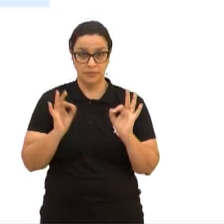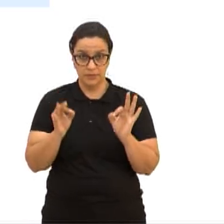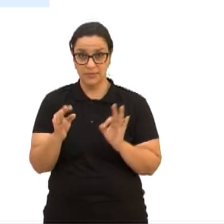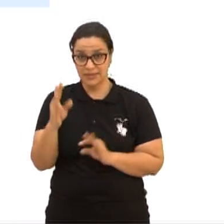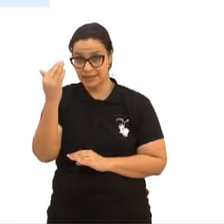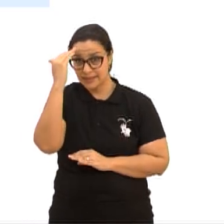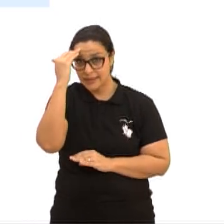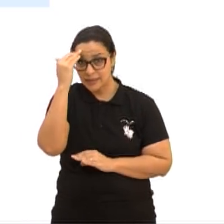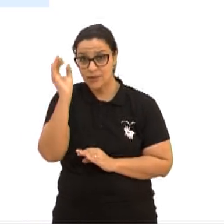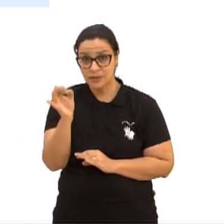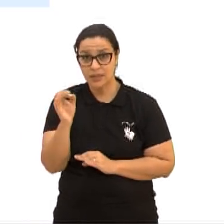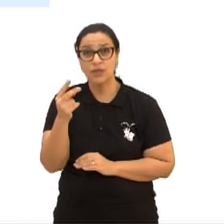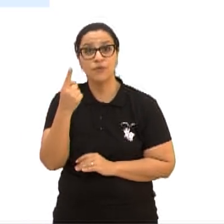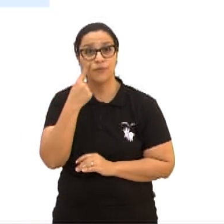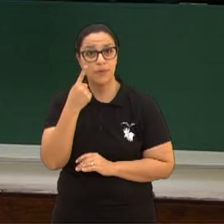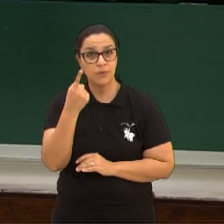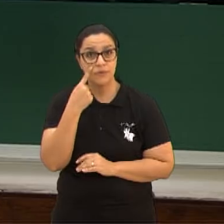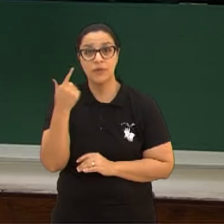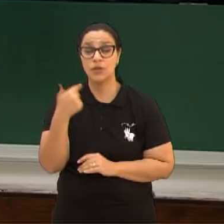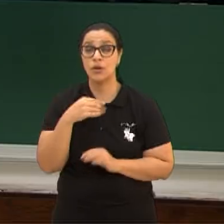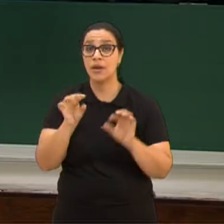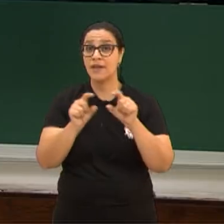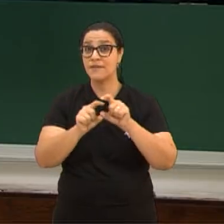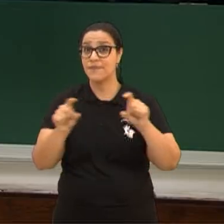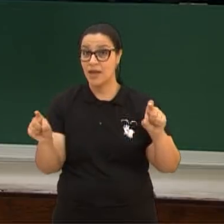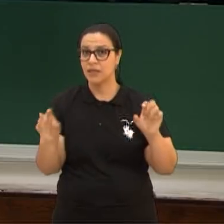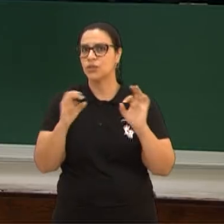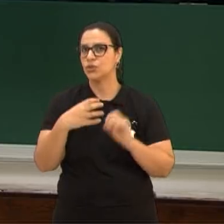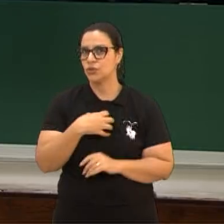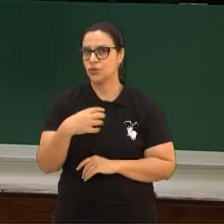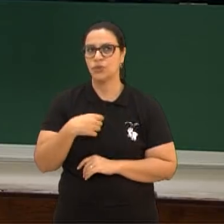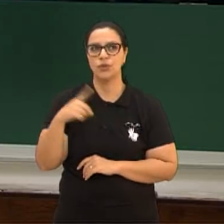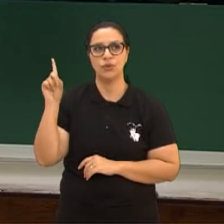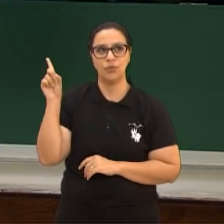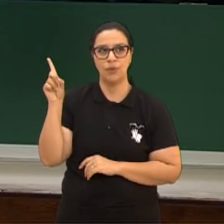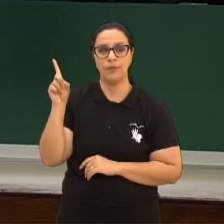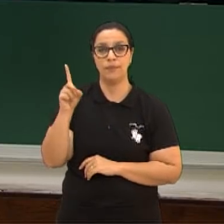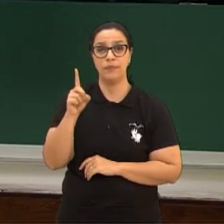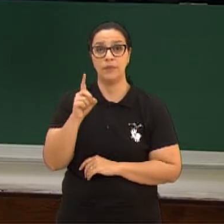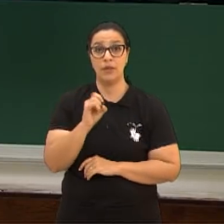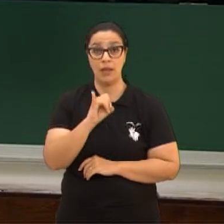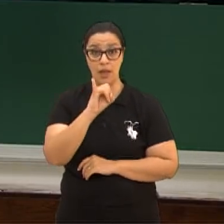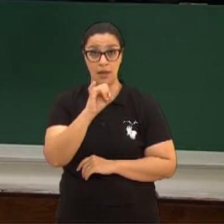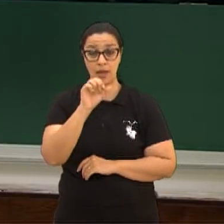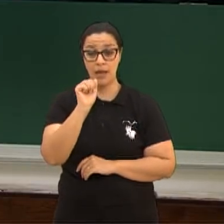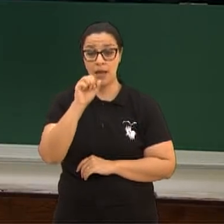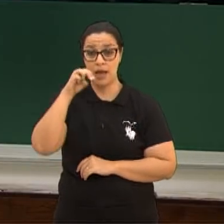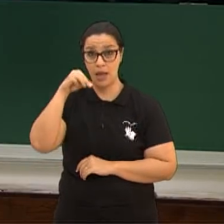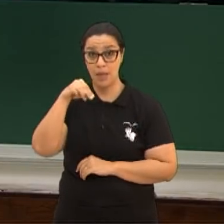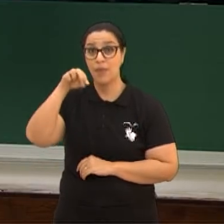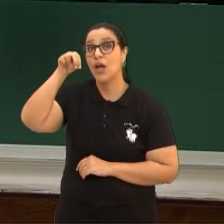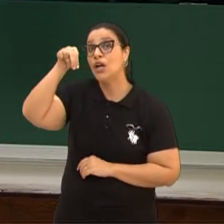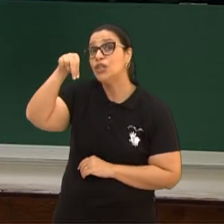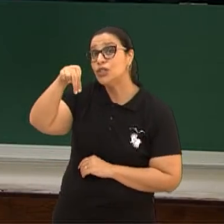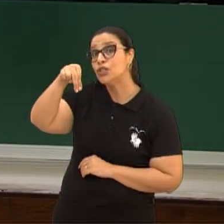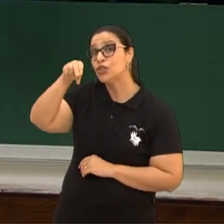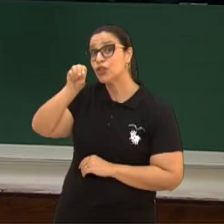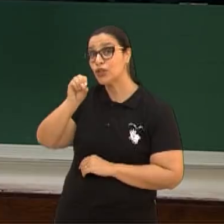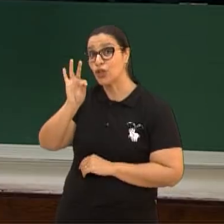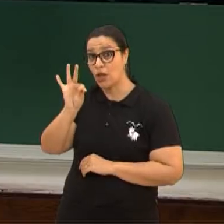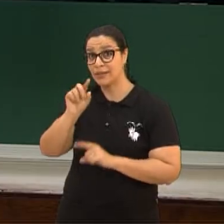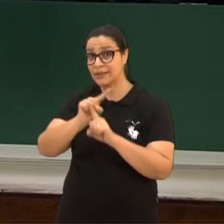Conseguiram pegar? Vamos ver como é que vai ficar isso na frase. Observe. I am